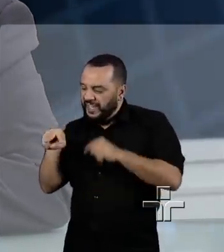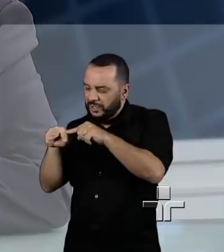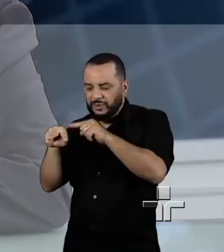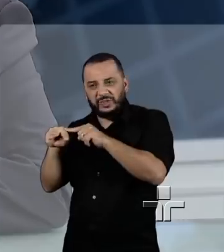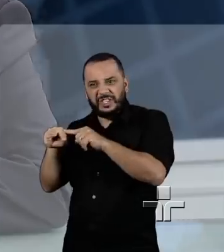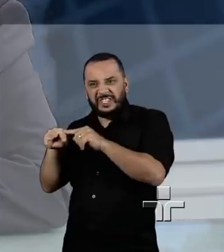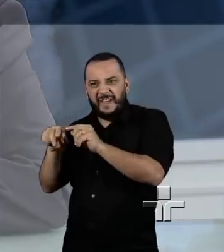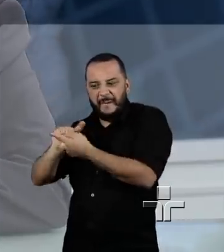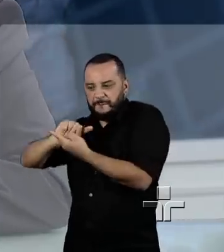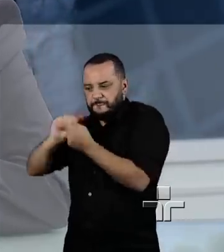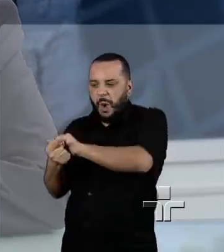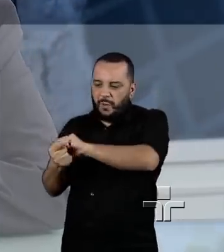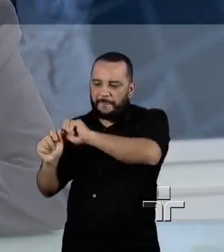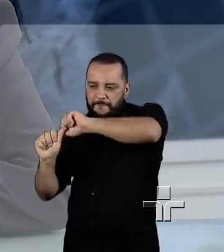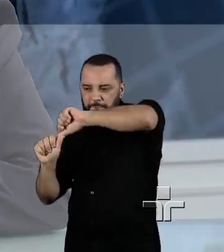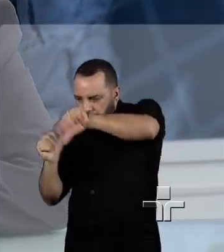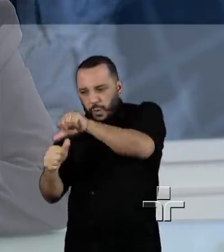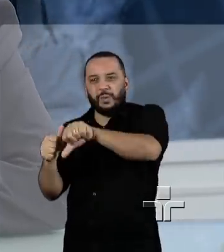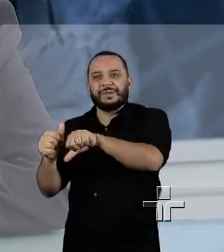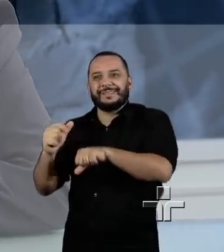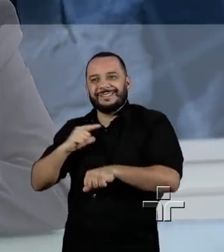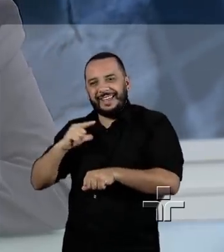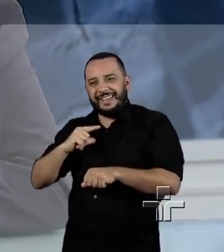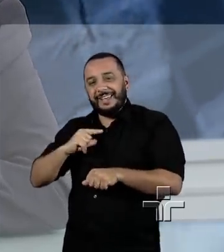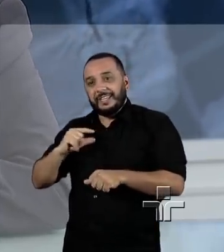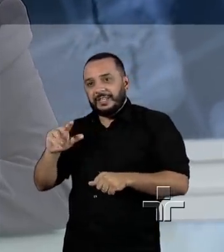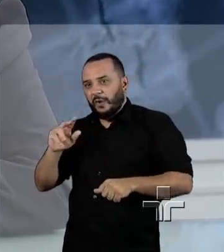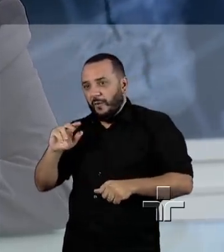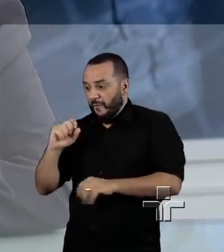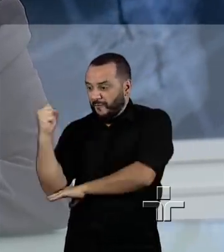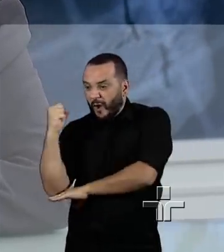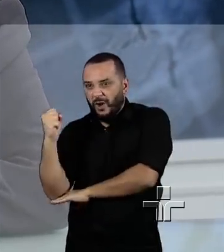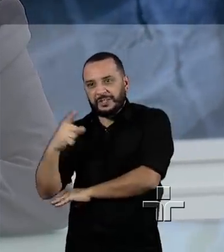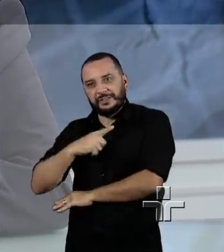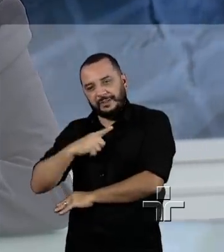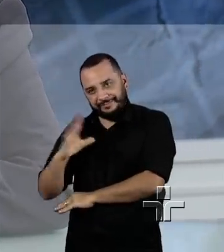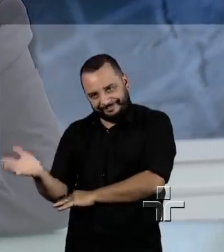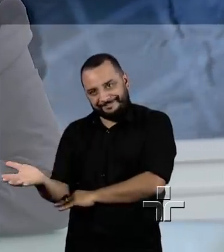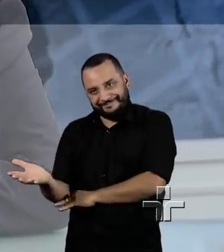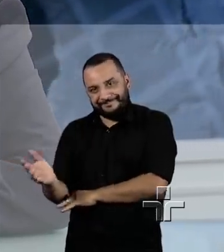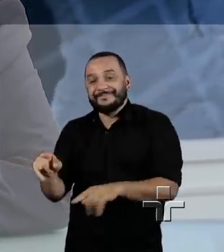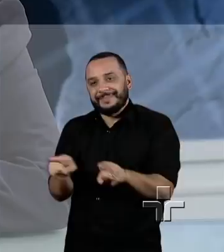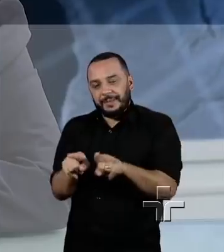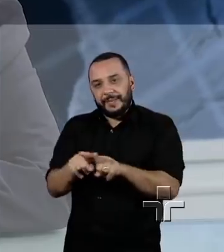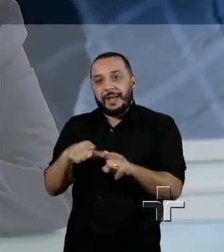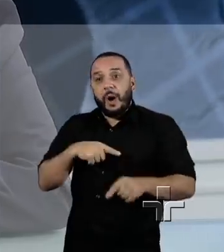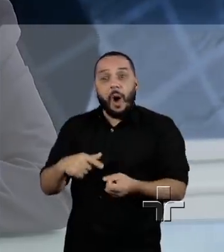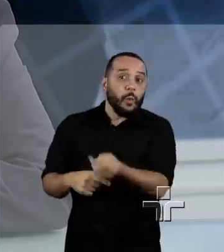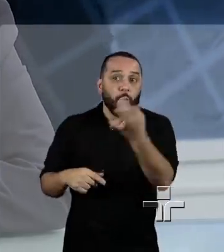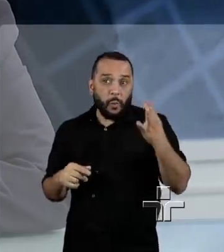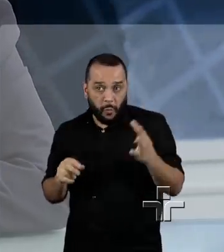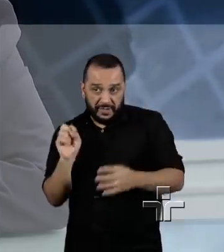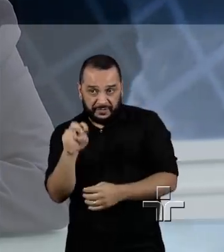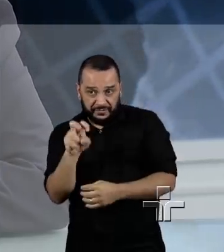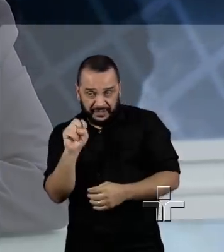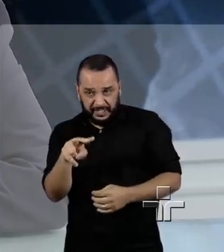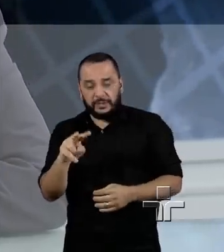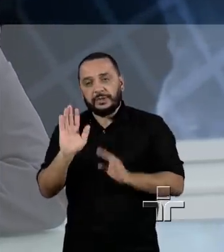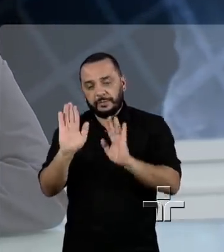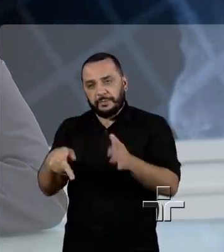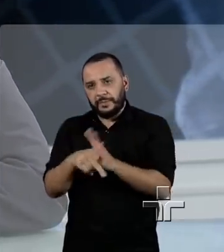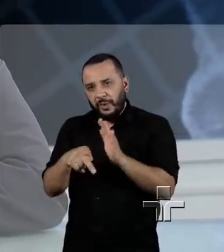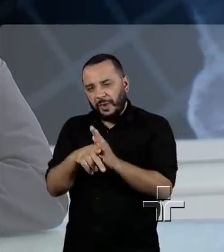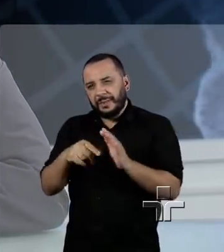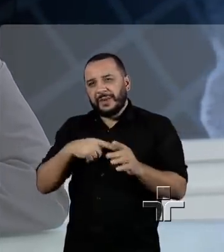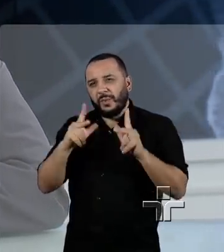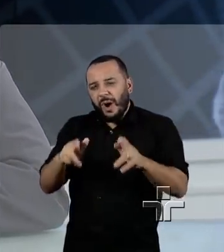e ele pode aumentar a virulência deles. A outra coisa também é que existe alguns vírus da influenza que pegava bicho, como